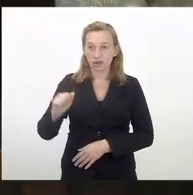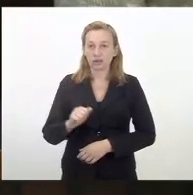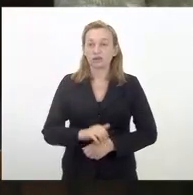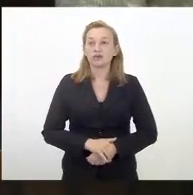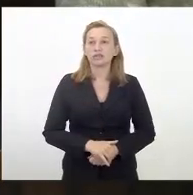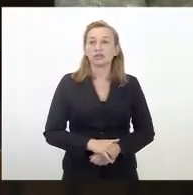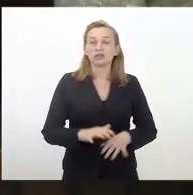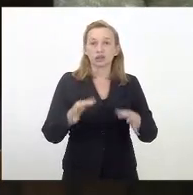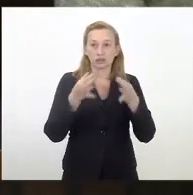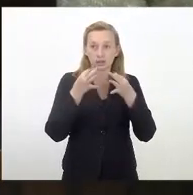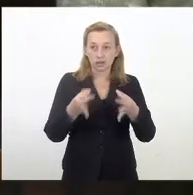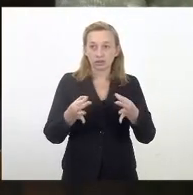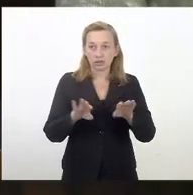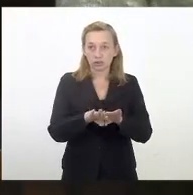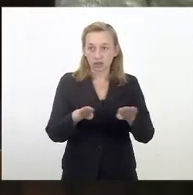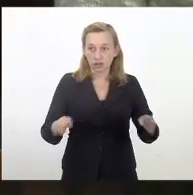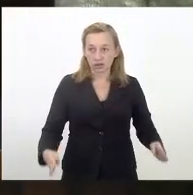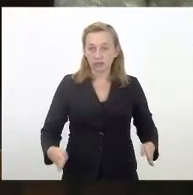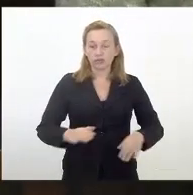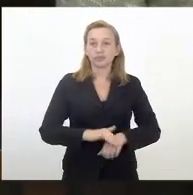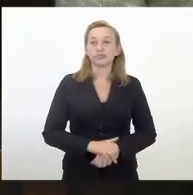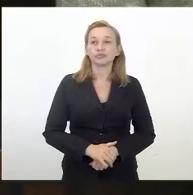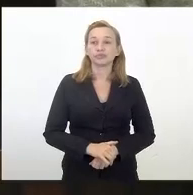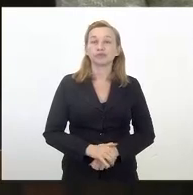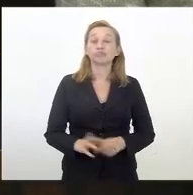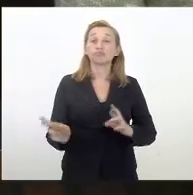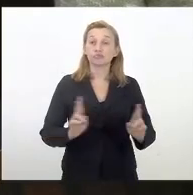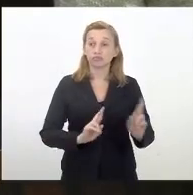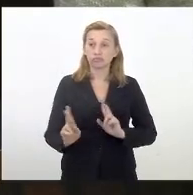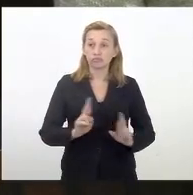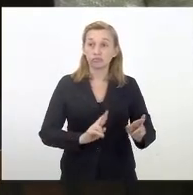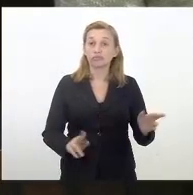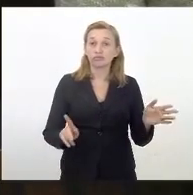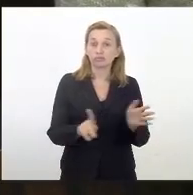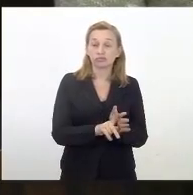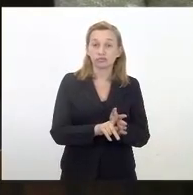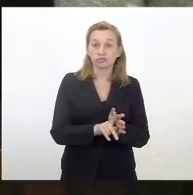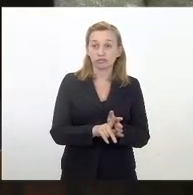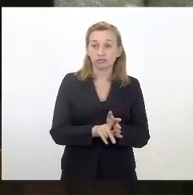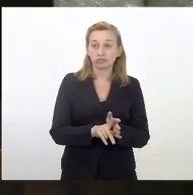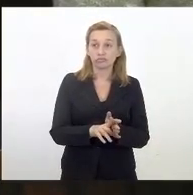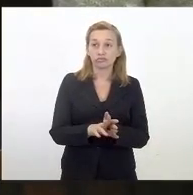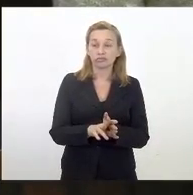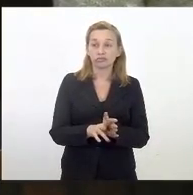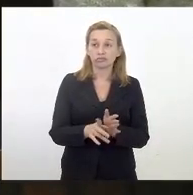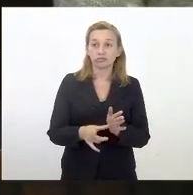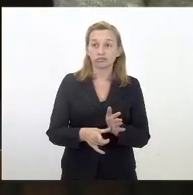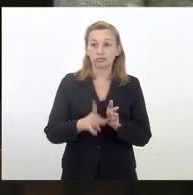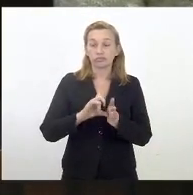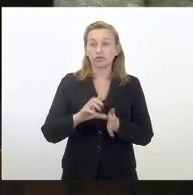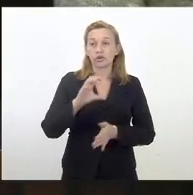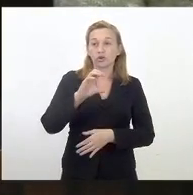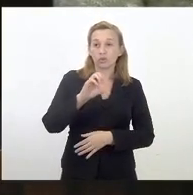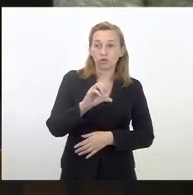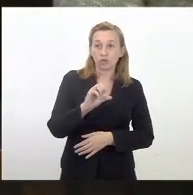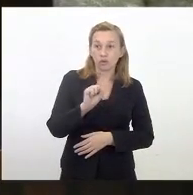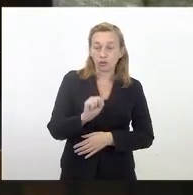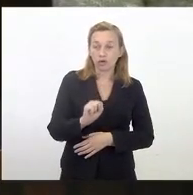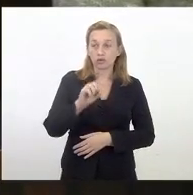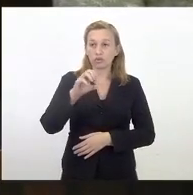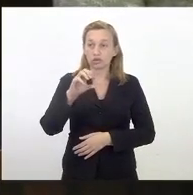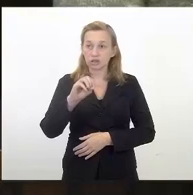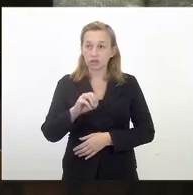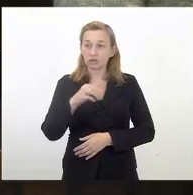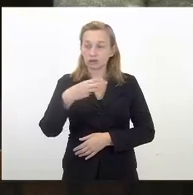a assessoria da mesa em relação ao projeto anterior projeto 803 19